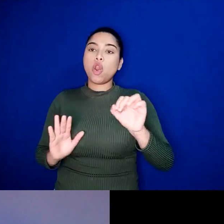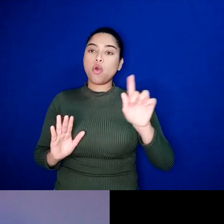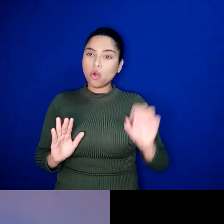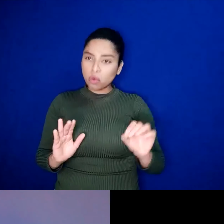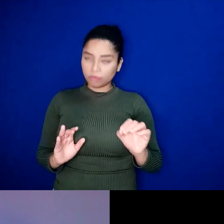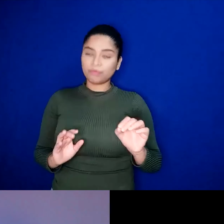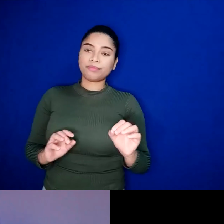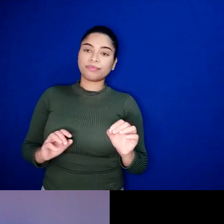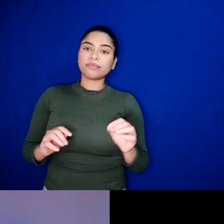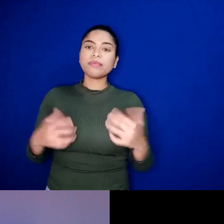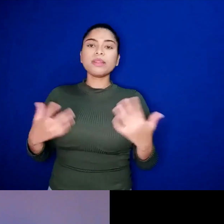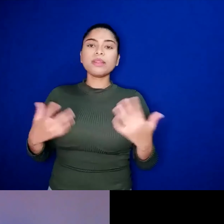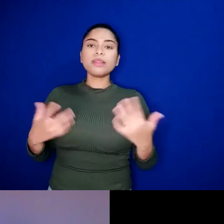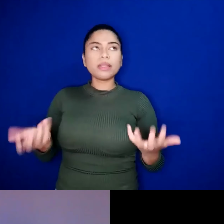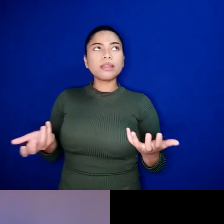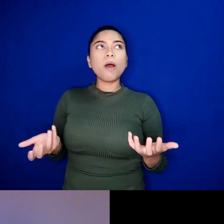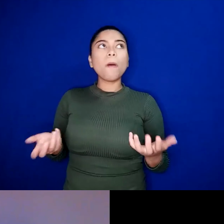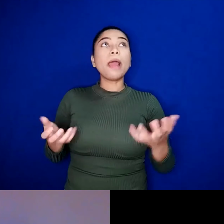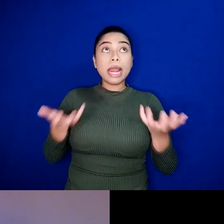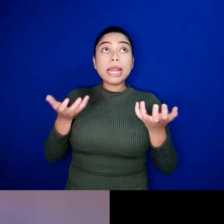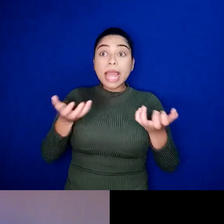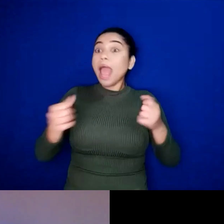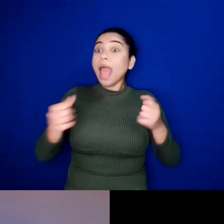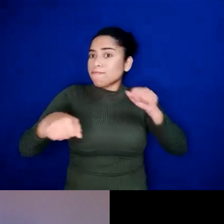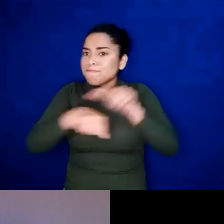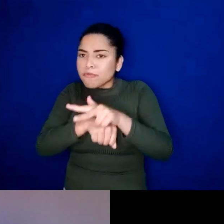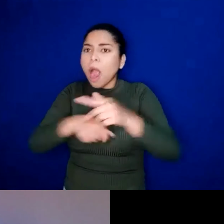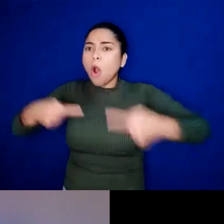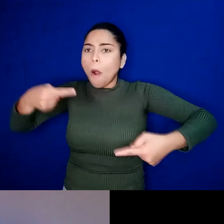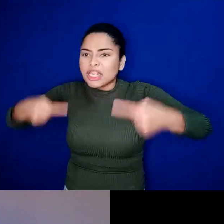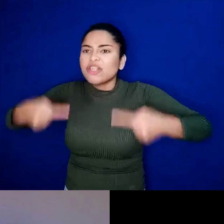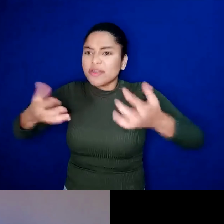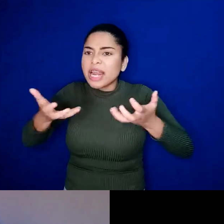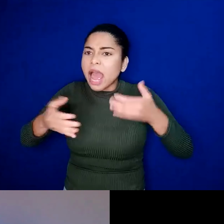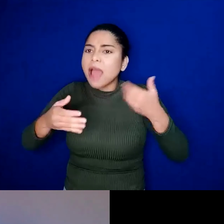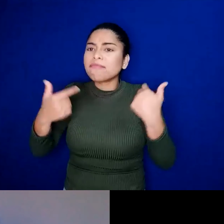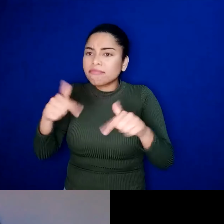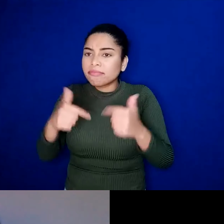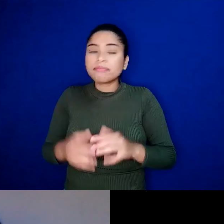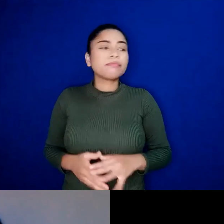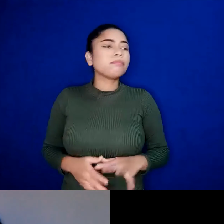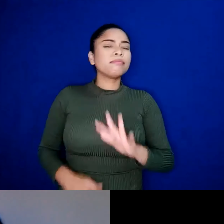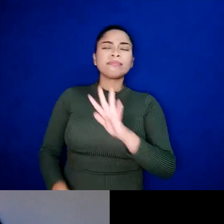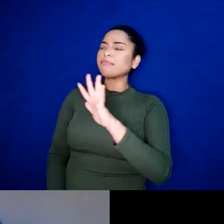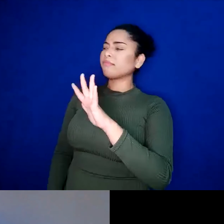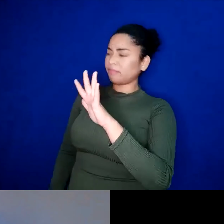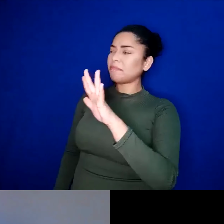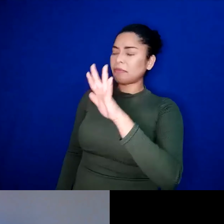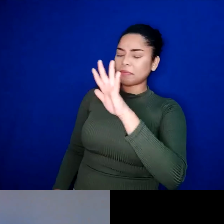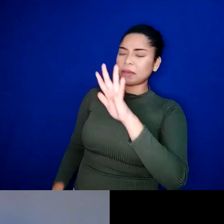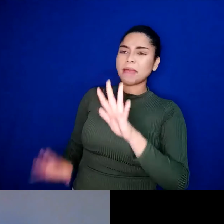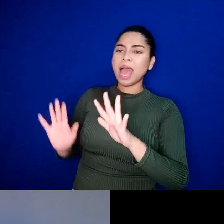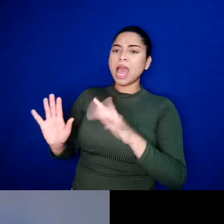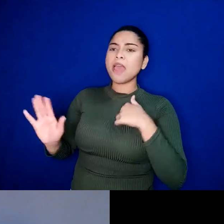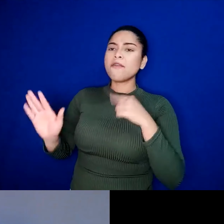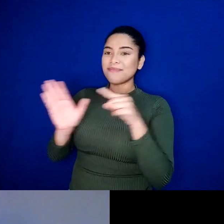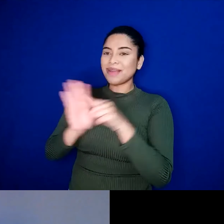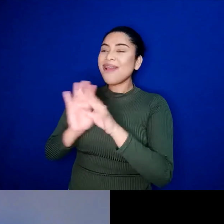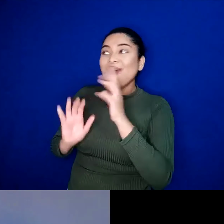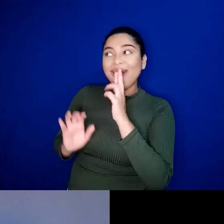um designer que possa competir no mercado aí é uma pergunta mais de é uma pergunta genérica mas eu mas eu vou ver se eu vou responder